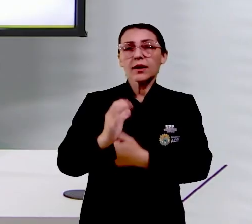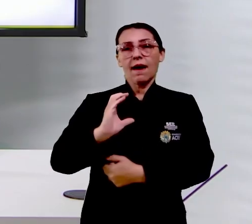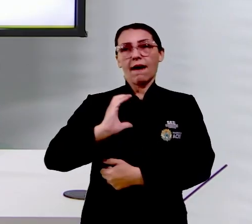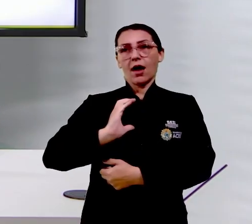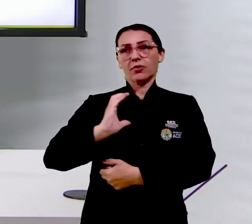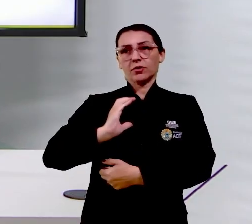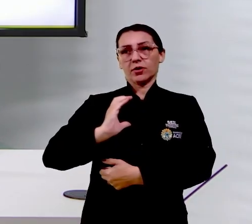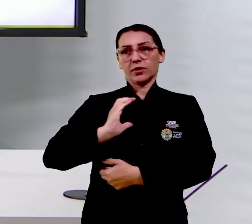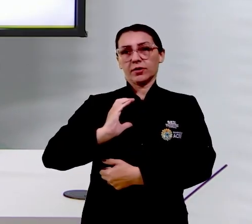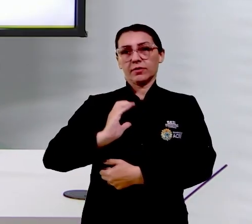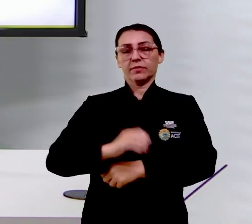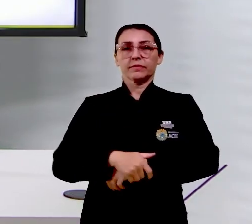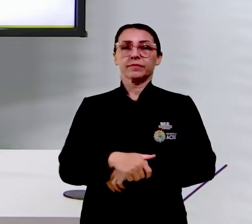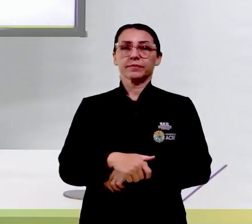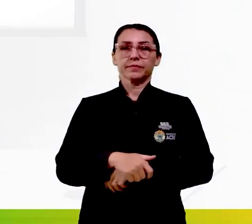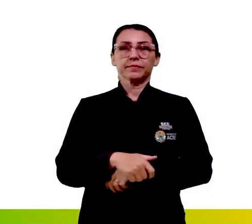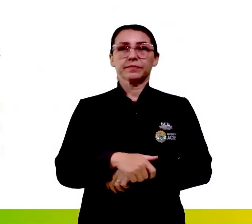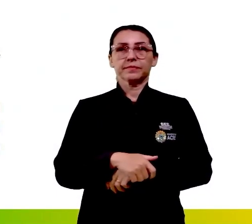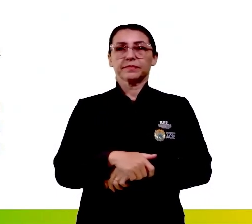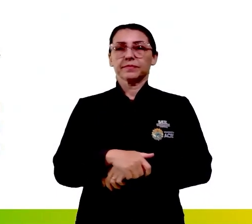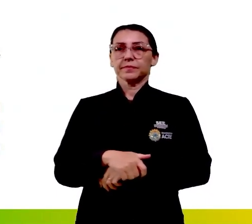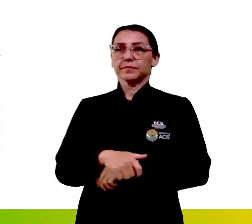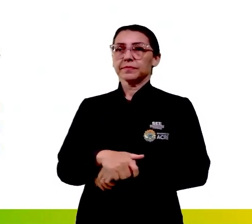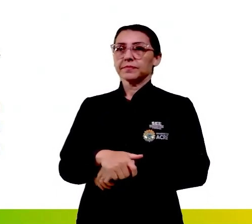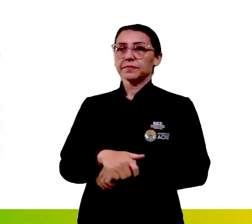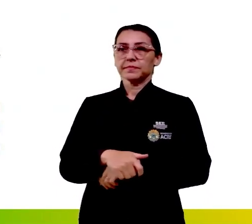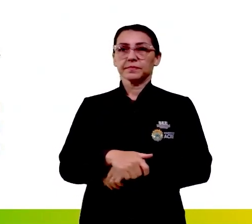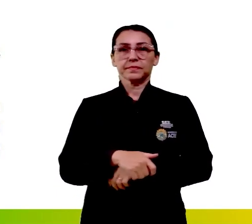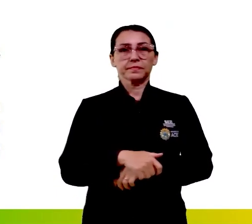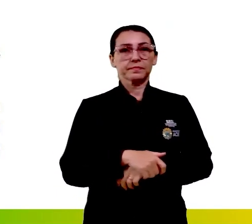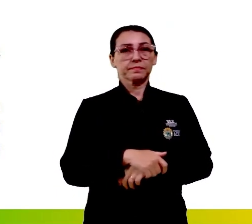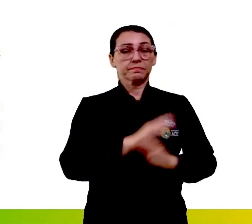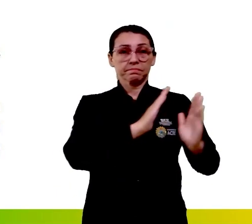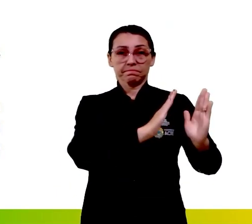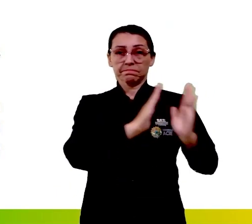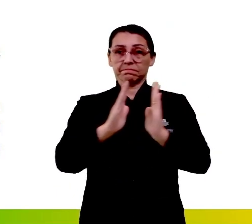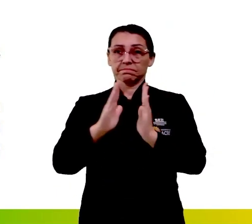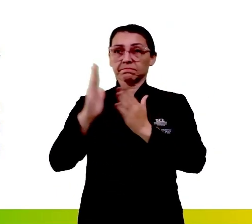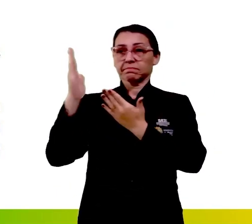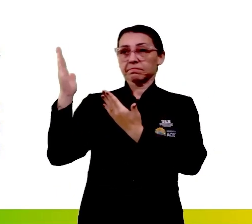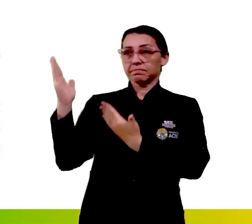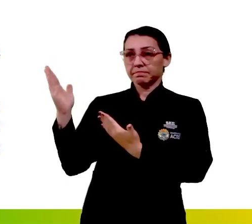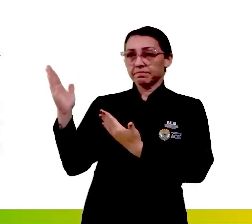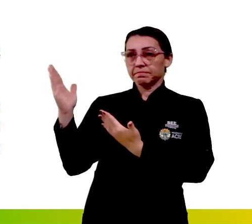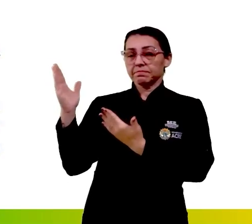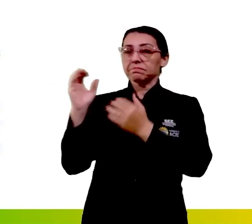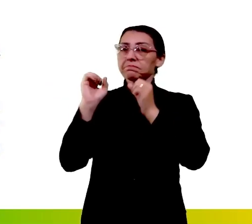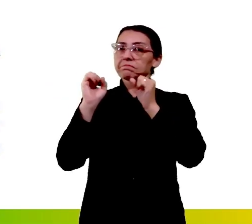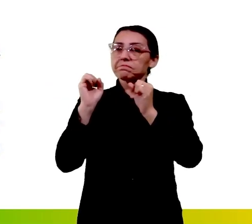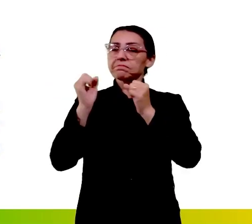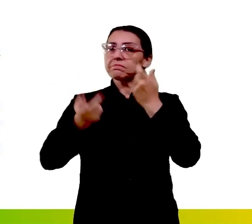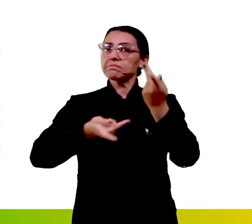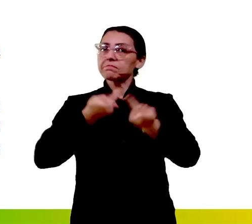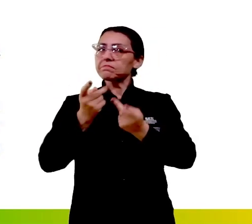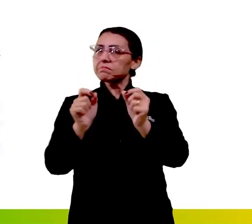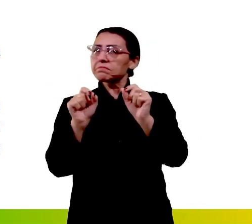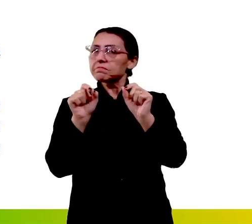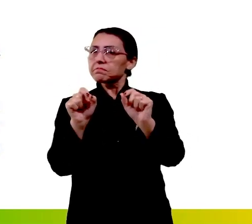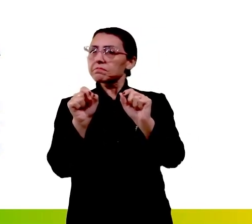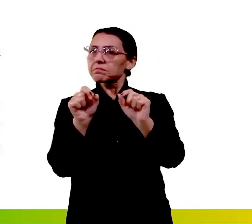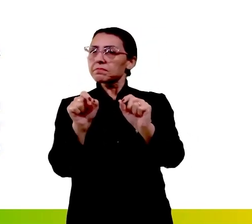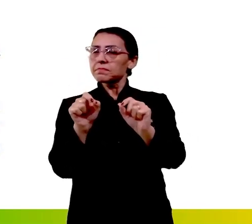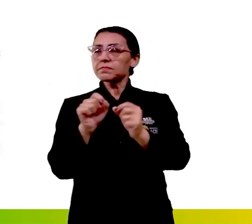éticas. Muito bem. Na sequência, nós podemos afirmar o seguinte.